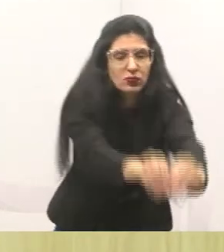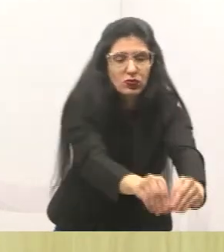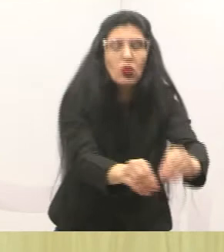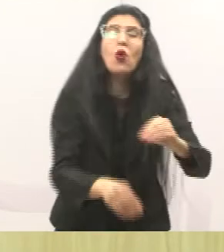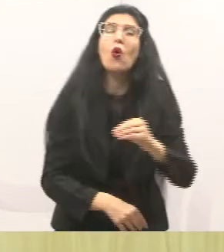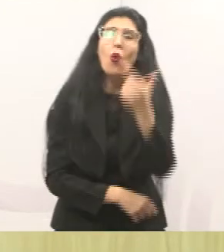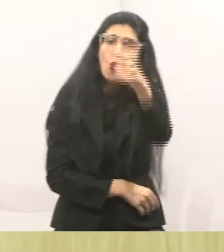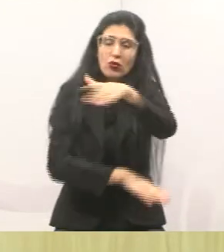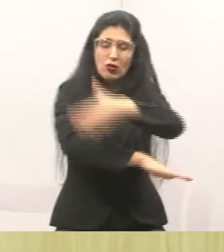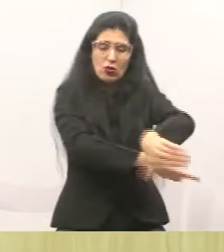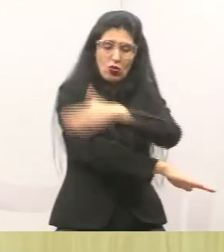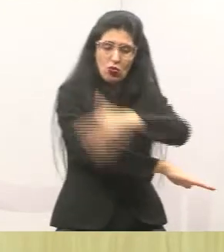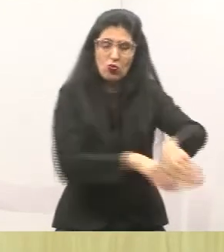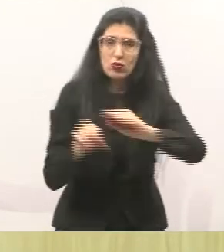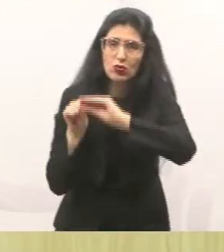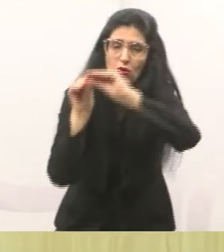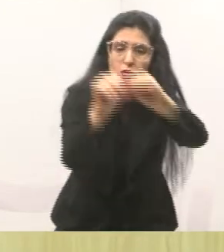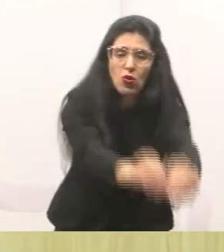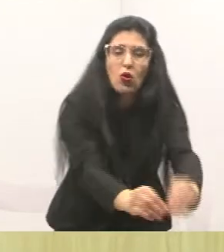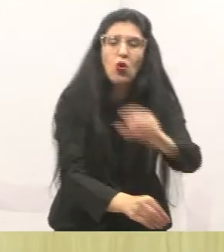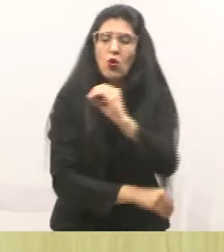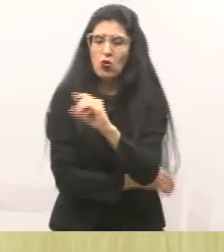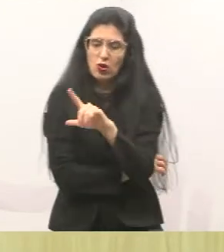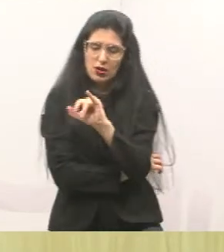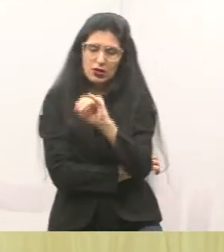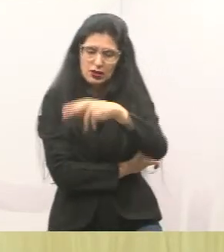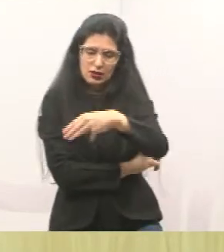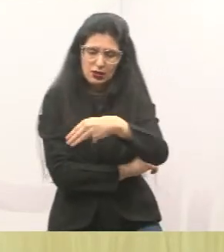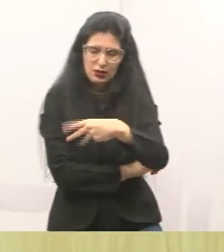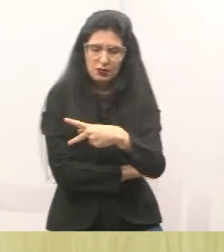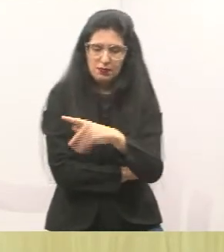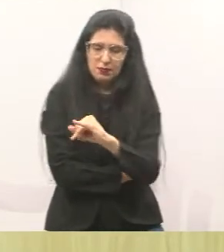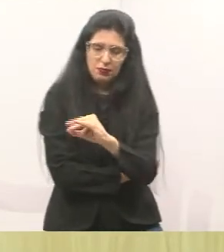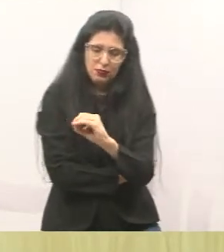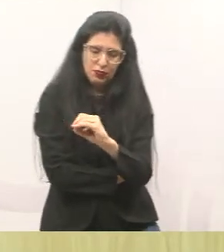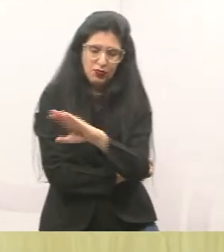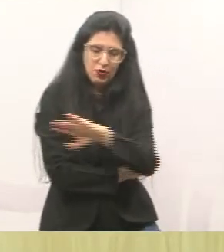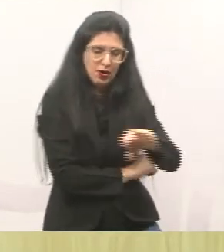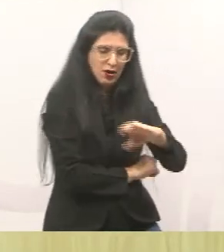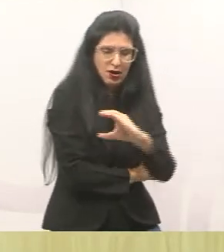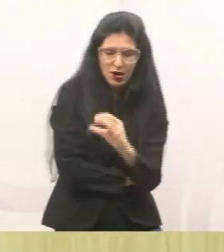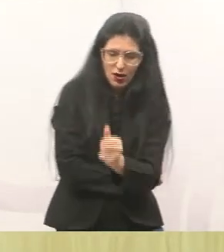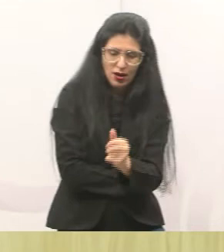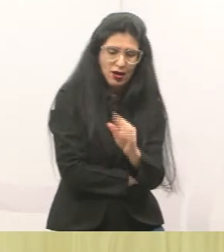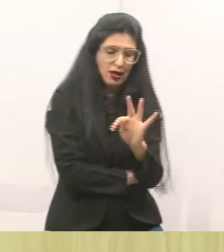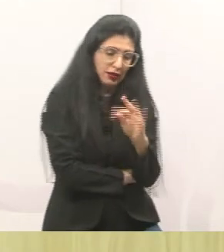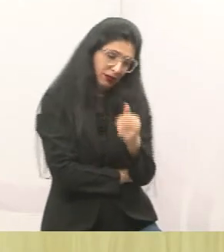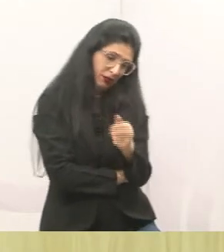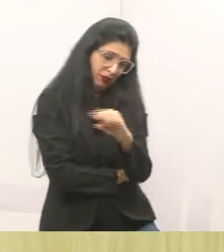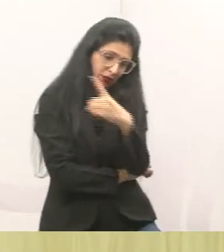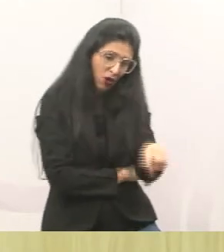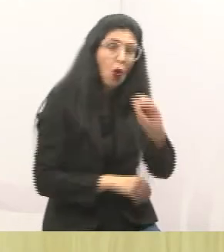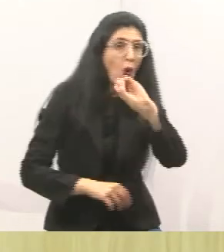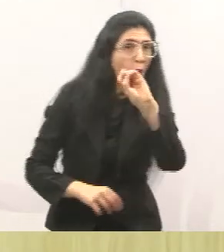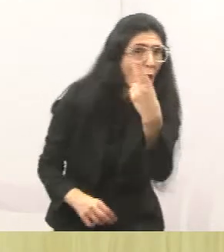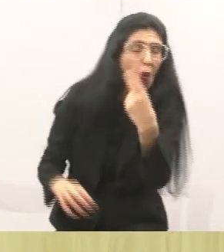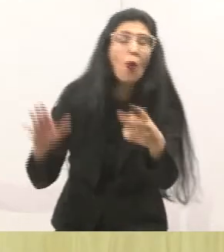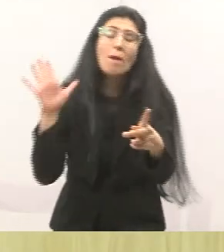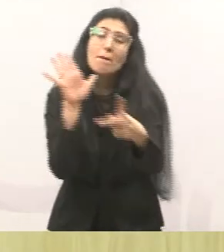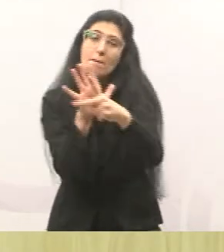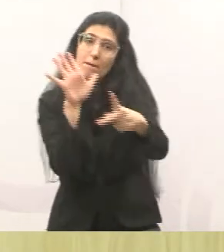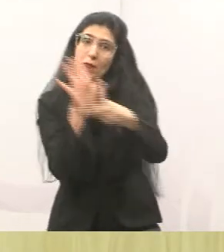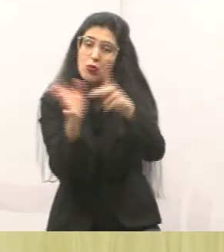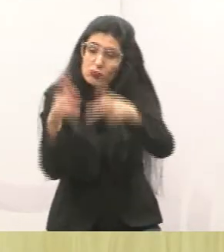possui residências nas redondezas, ou ainda, se possível, para as dependências de estacionamento do próprio shopping, evitando assim